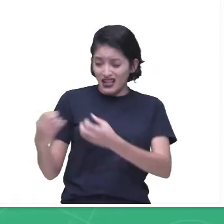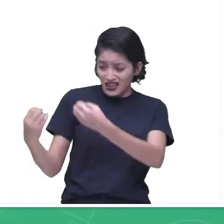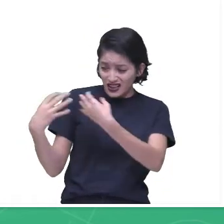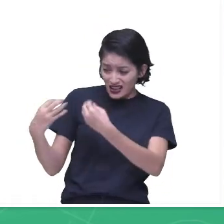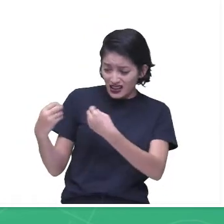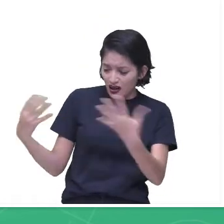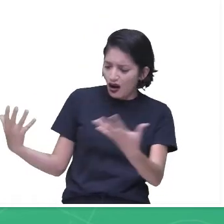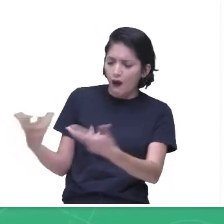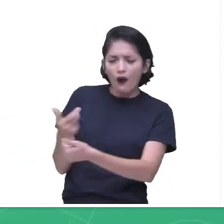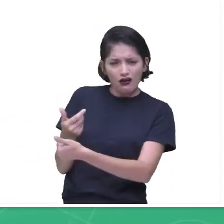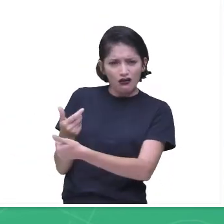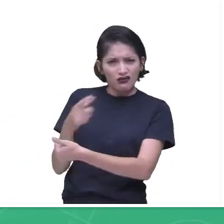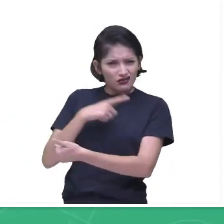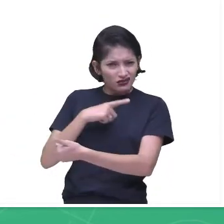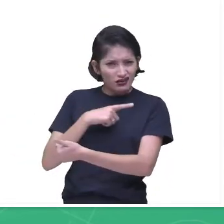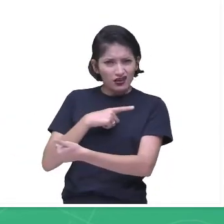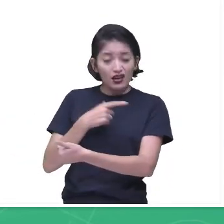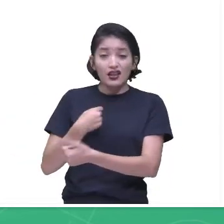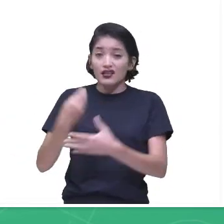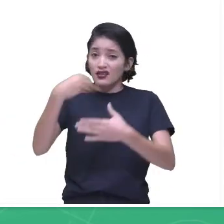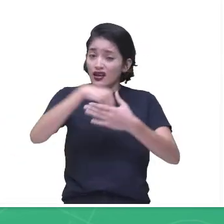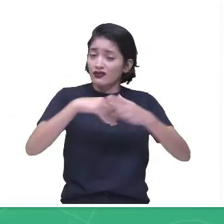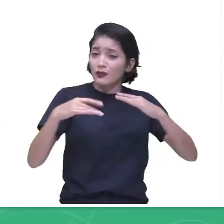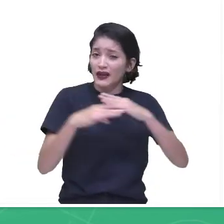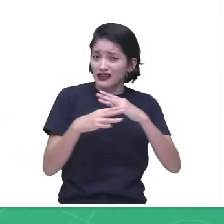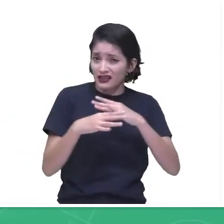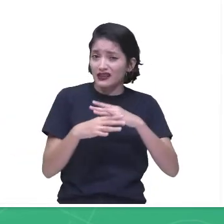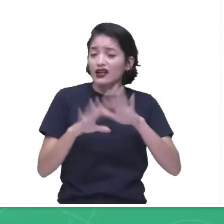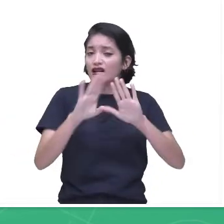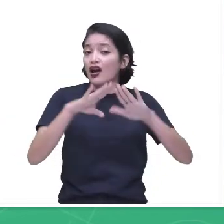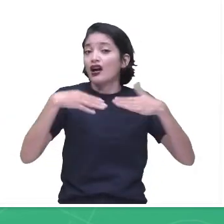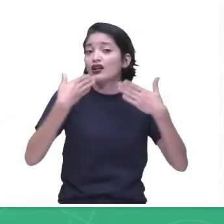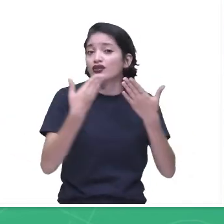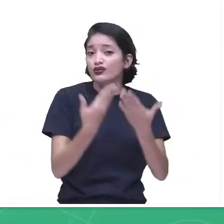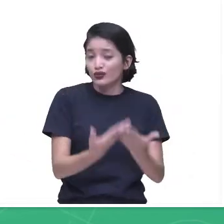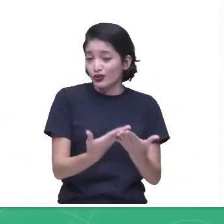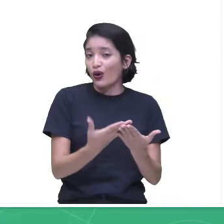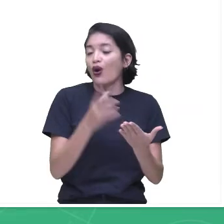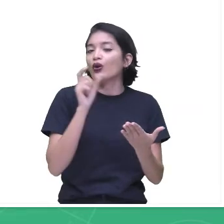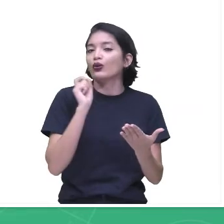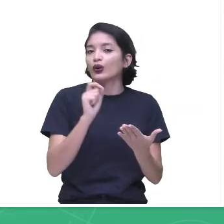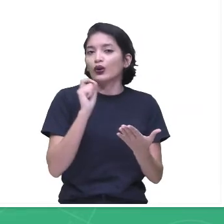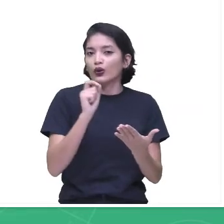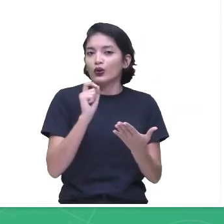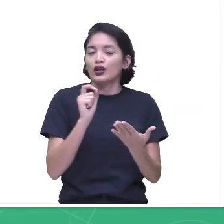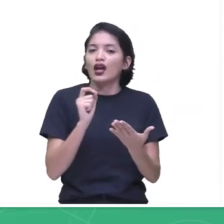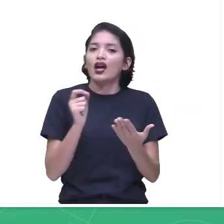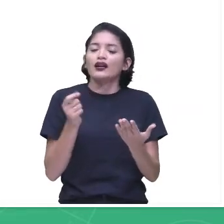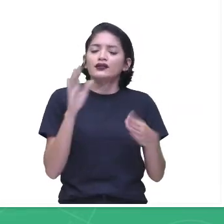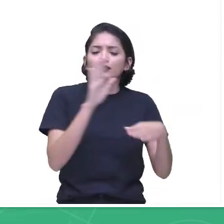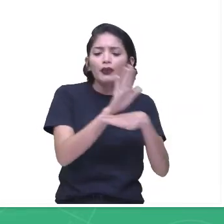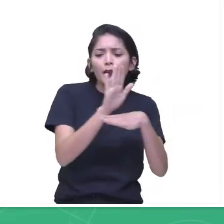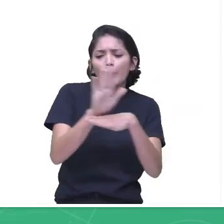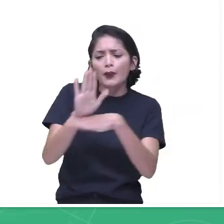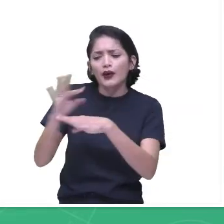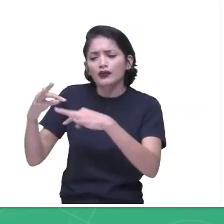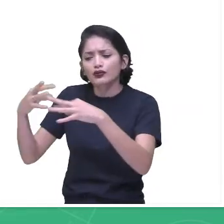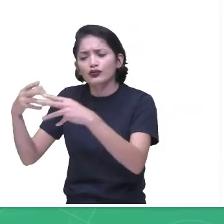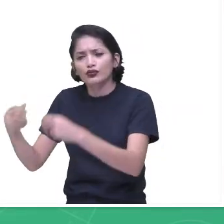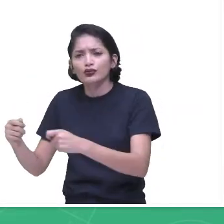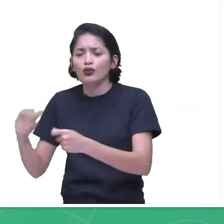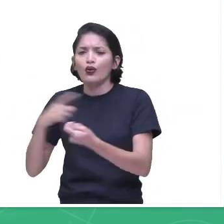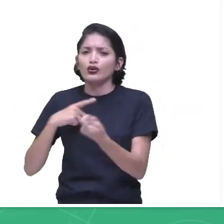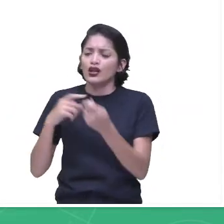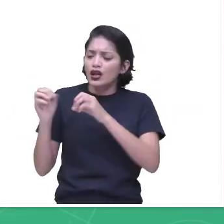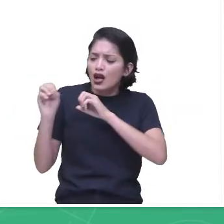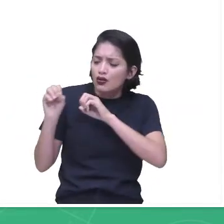qualidade na minha cidade. As escolas são escolas que acolhem a todos, que têm uma